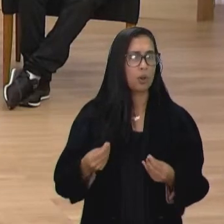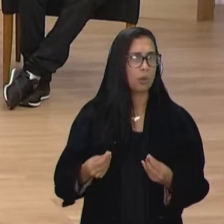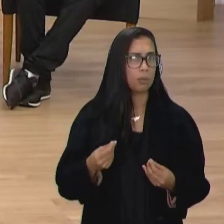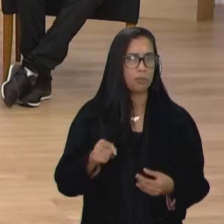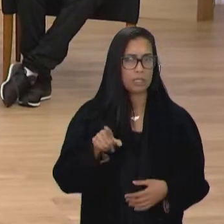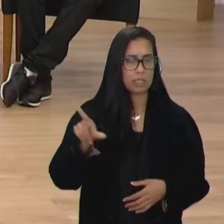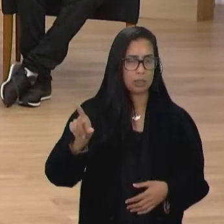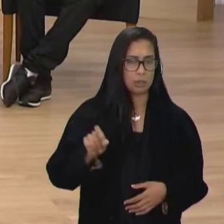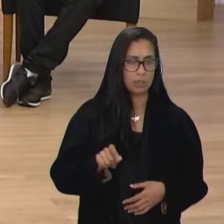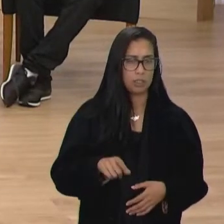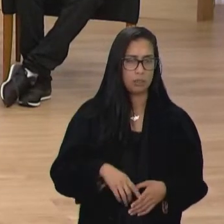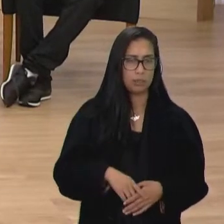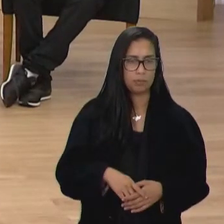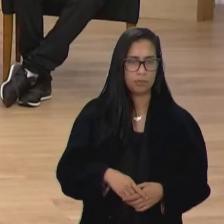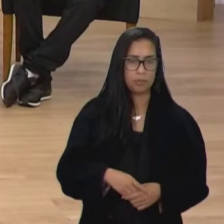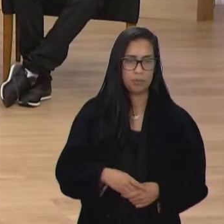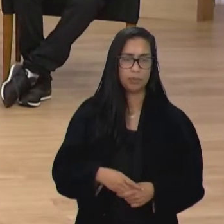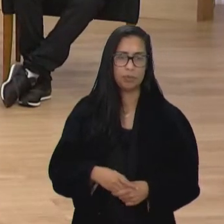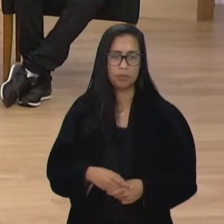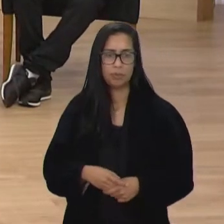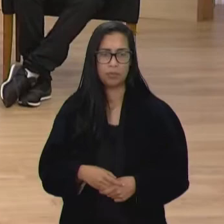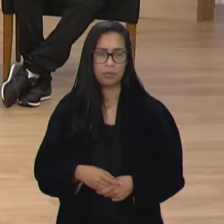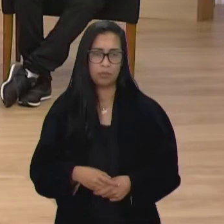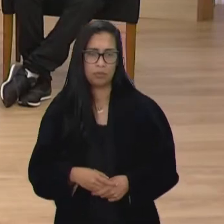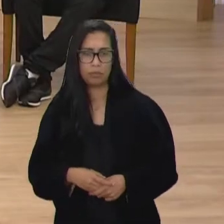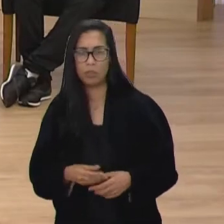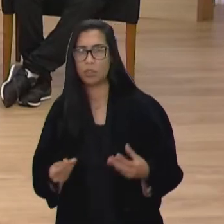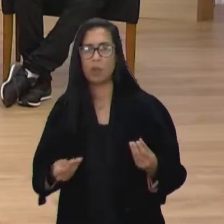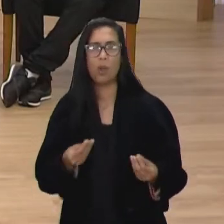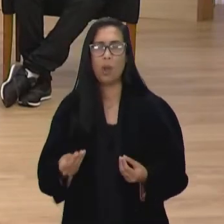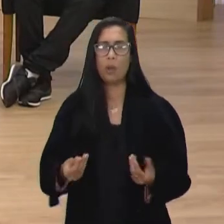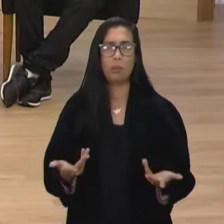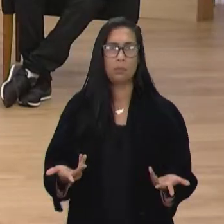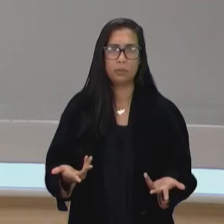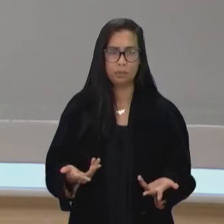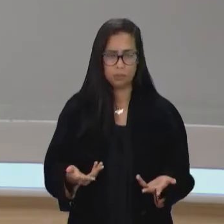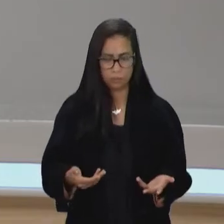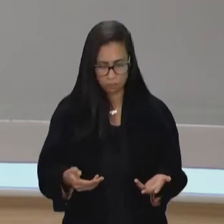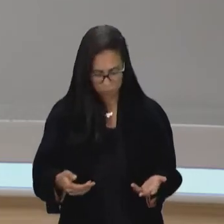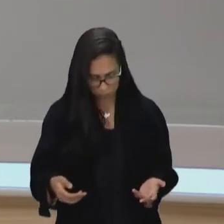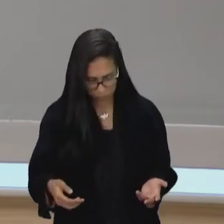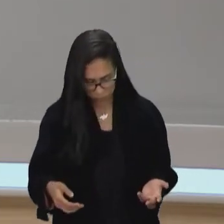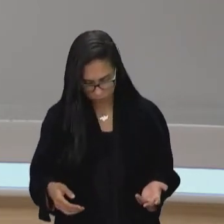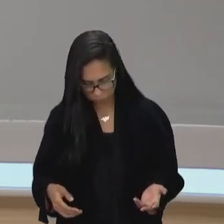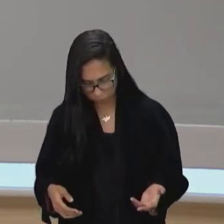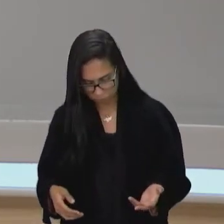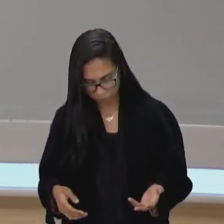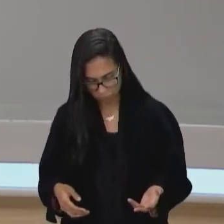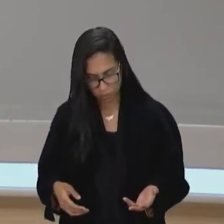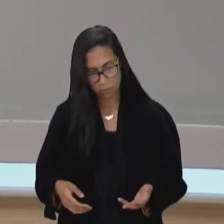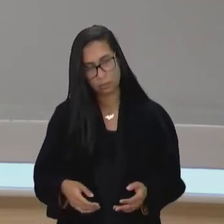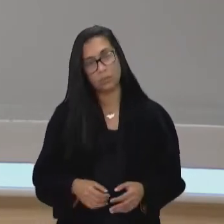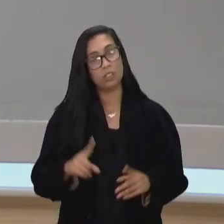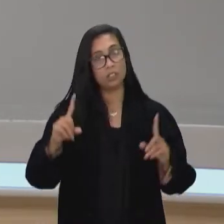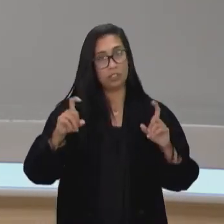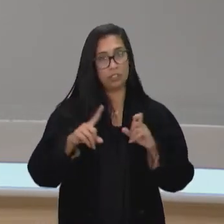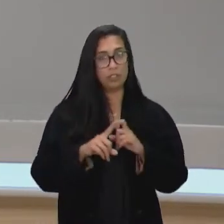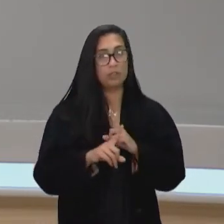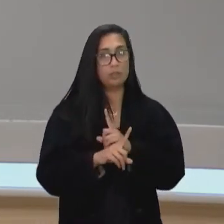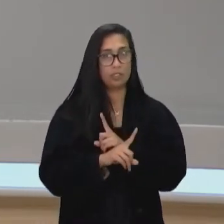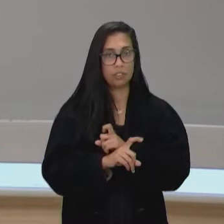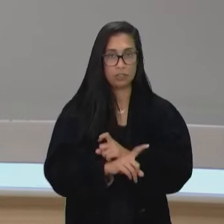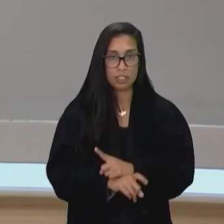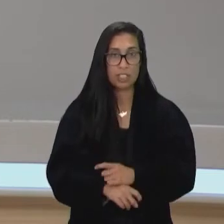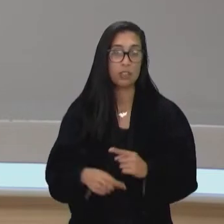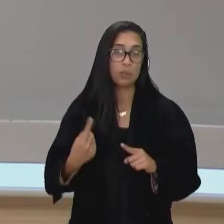trilha sonora? Vocês conseguiram pegar uma ambientação? Então, foi difícil porque a gente não